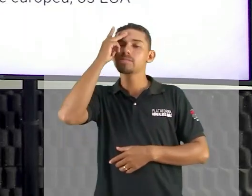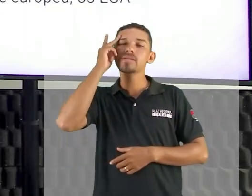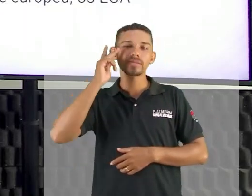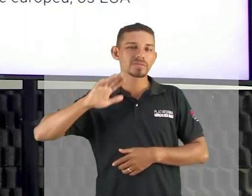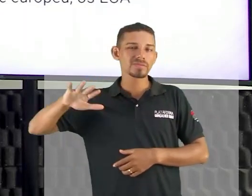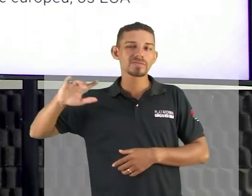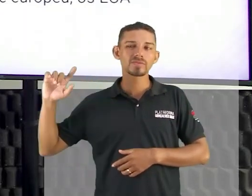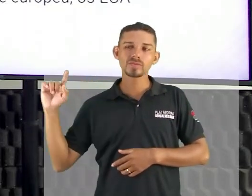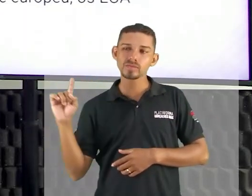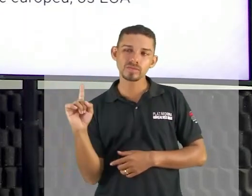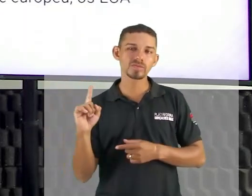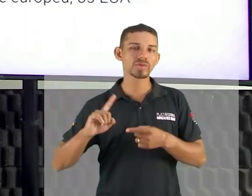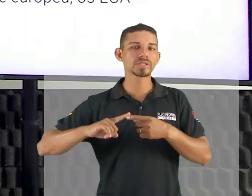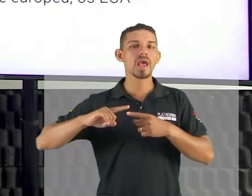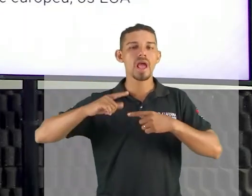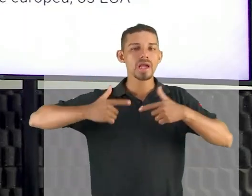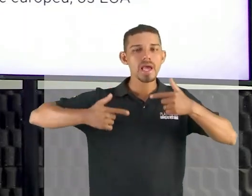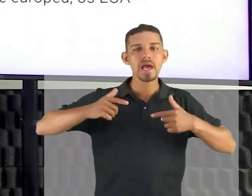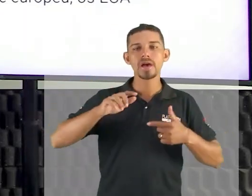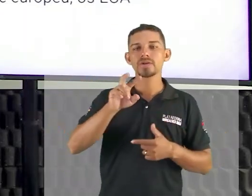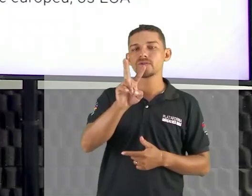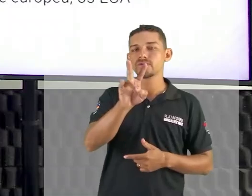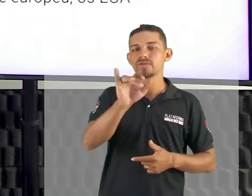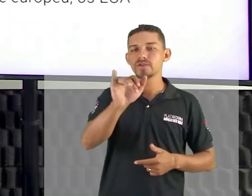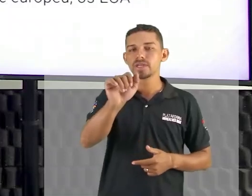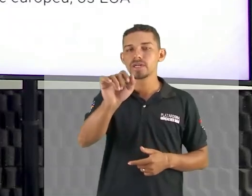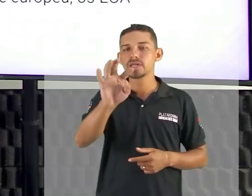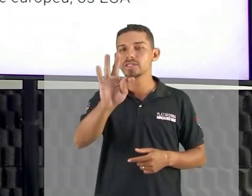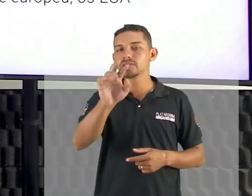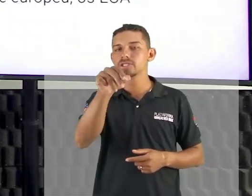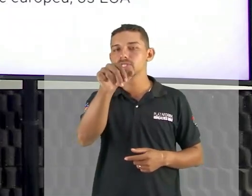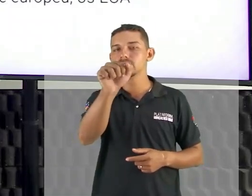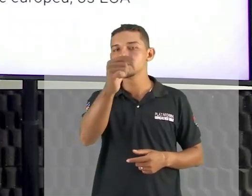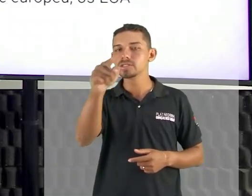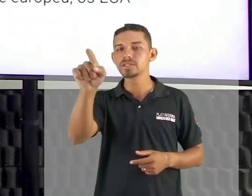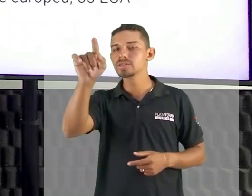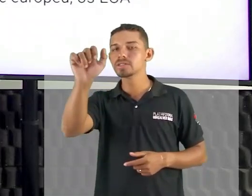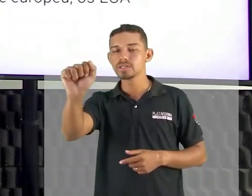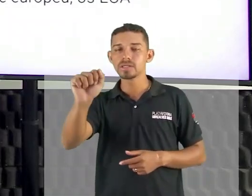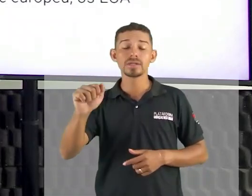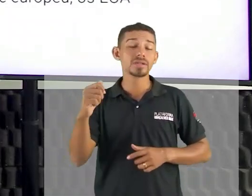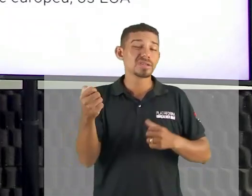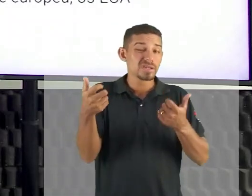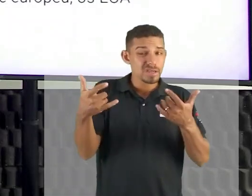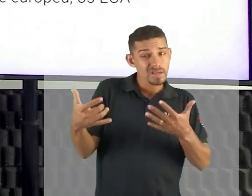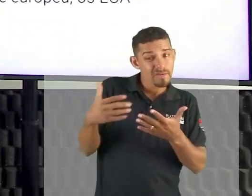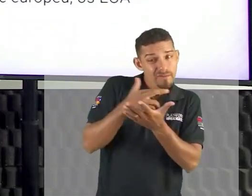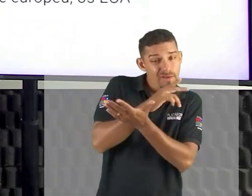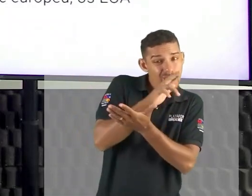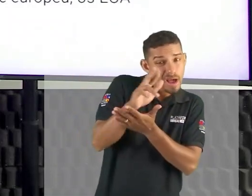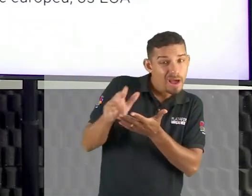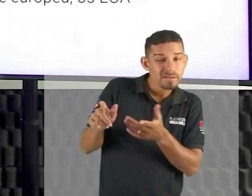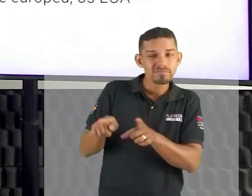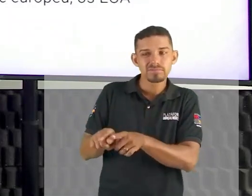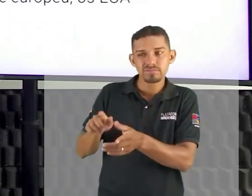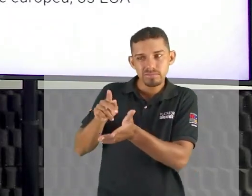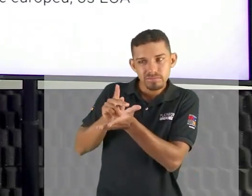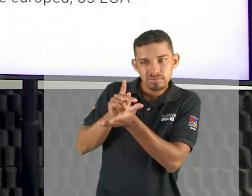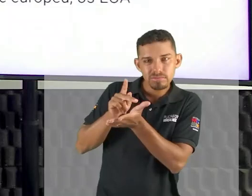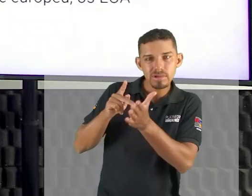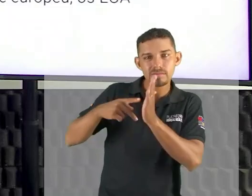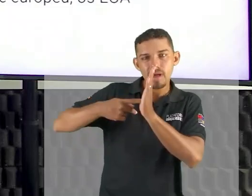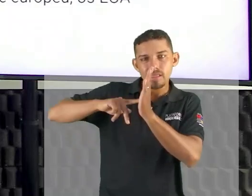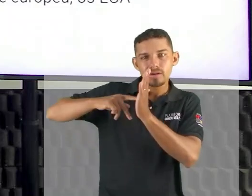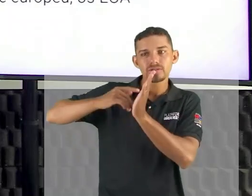conflito. Aí você tem a guerra do Vietnã, que vai acontecer ali, né, toda a Ásia ali na Indochina, ali você vai ter várias guerras que são patrocinadas por esses